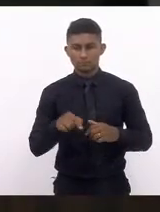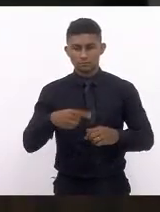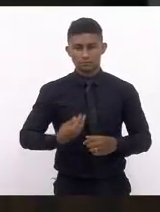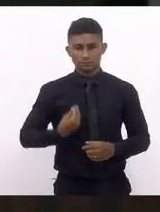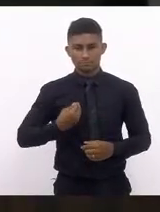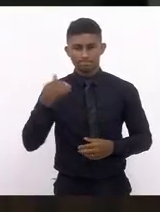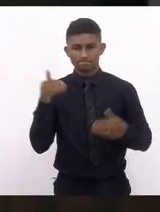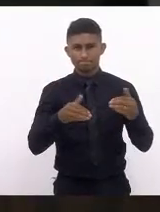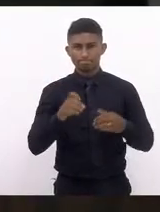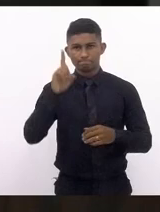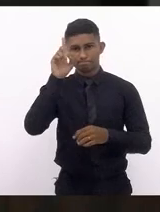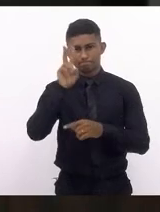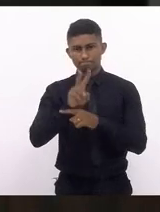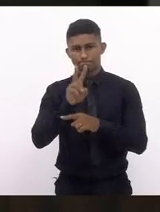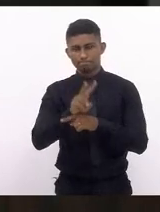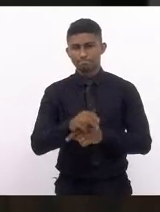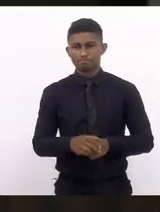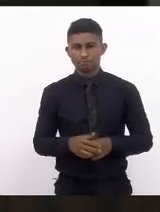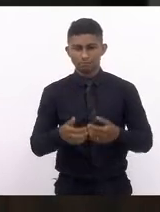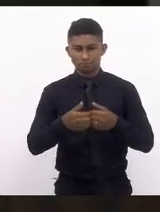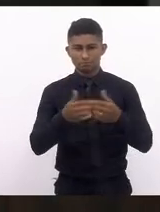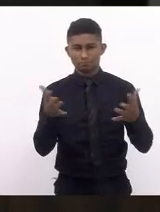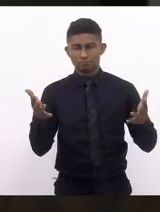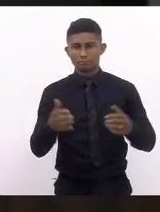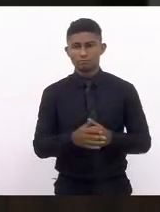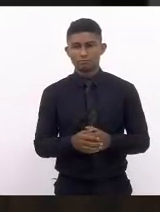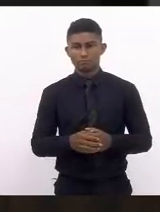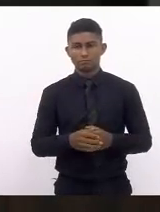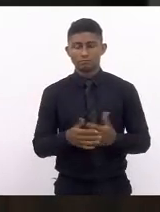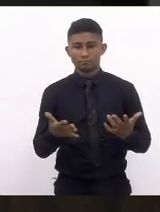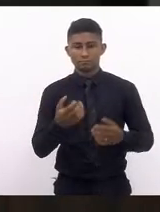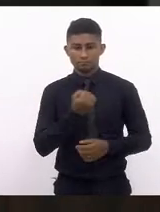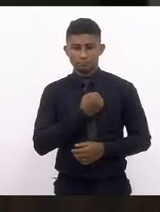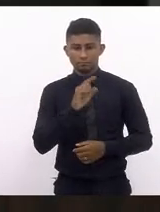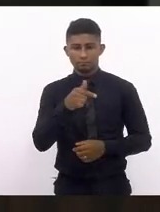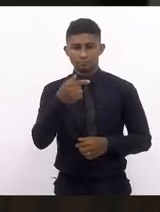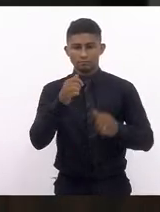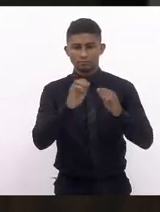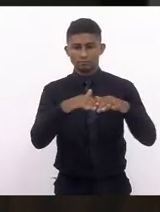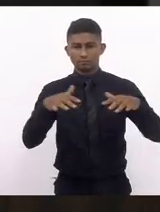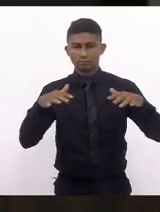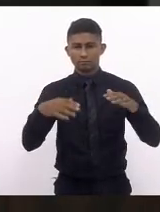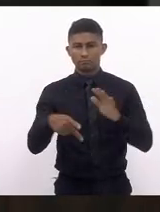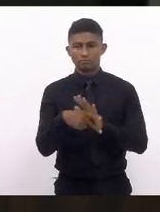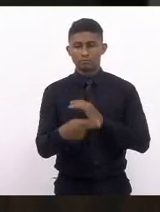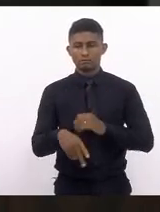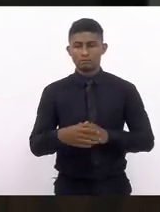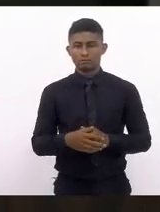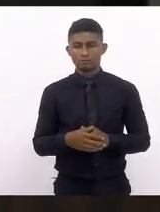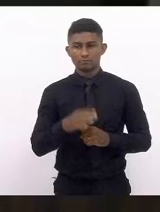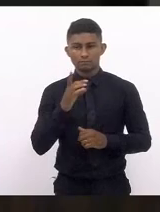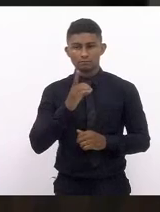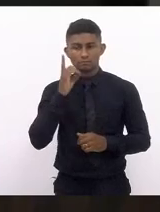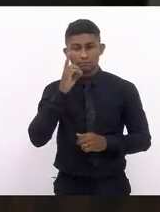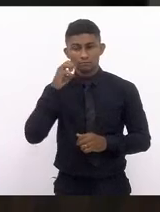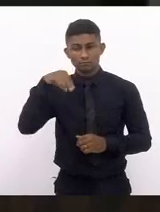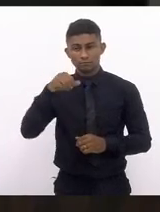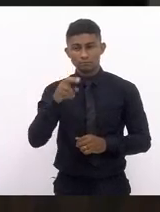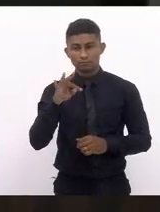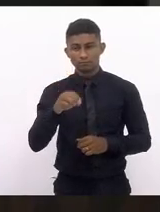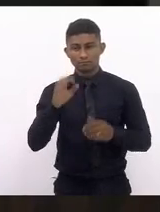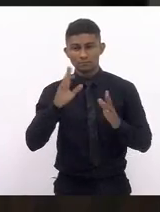sobre a proteção de Deus o nosso trabalho está aberto a sétima sessão ordinária do dia deputada Martha Rocha já